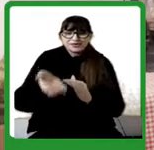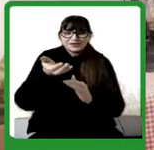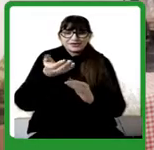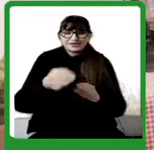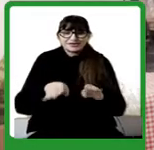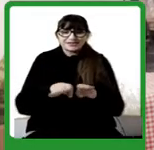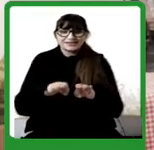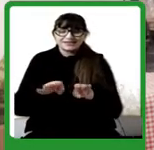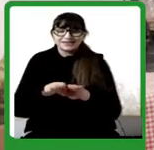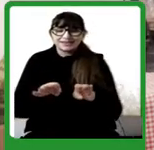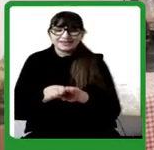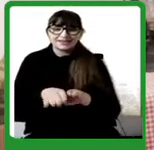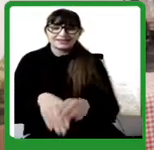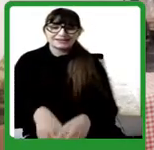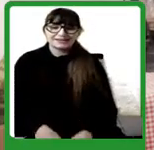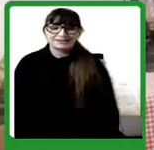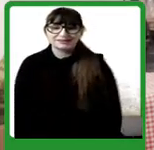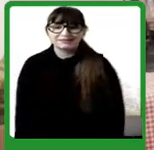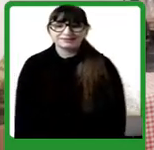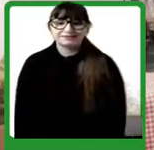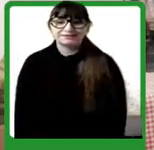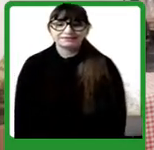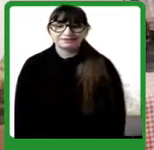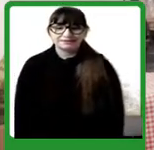Tá, valeu agora, né? Vamos ver o que mais.